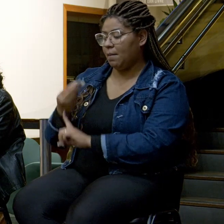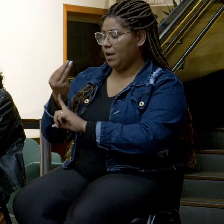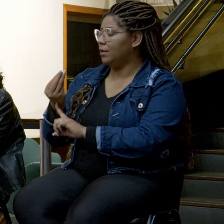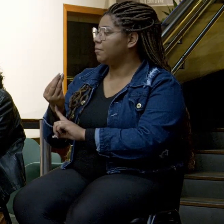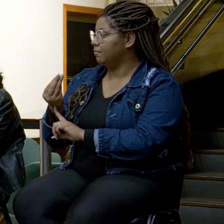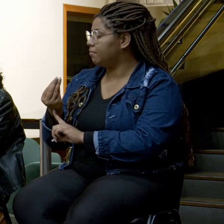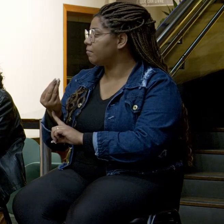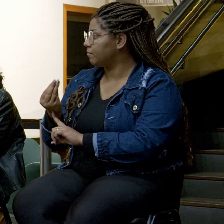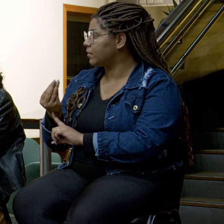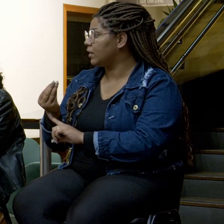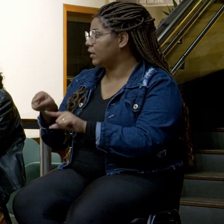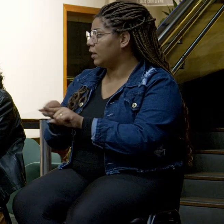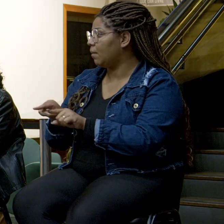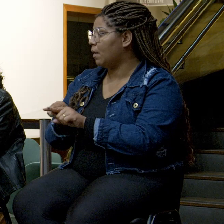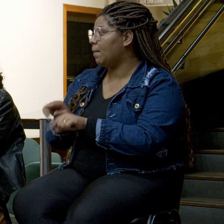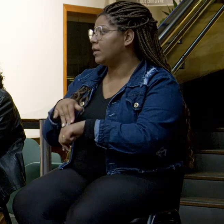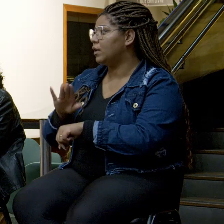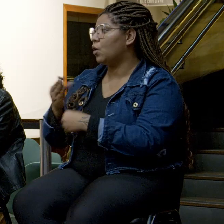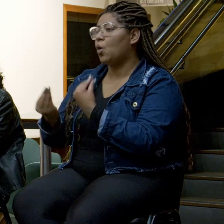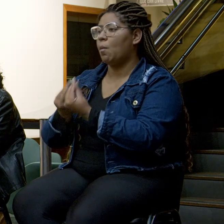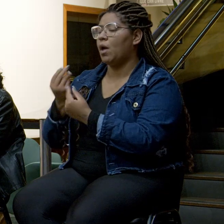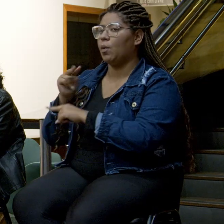é adotado ou